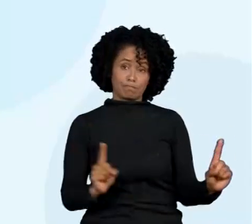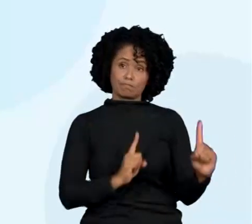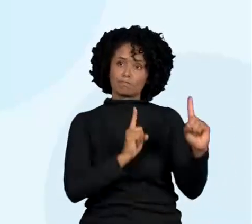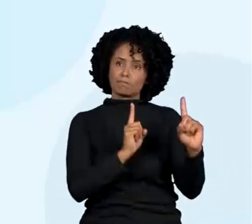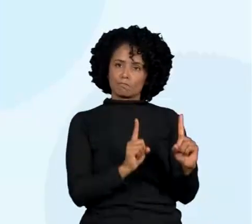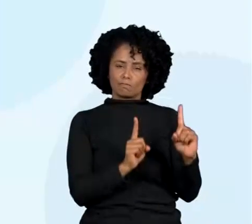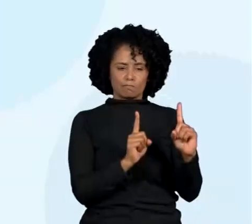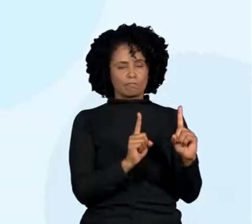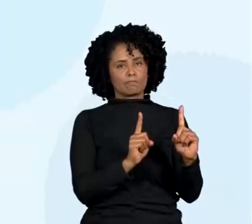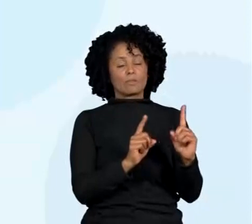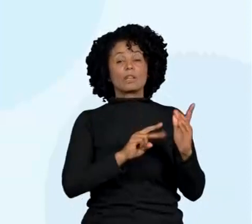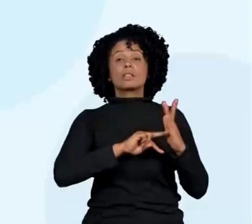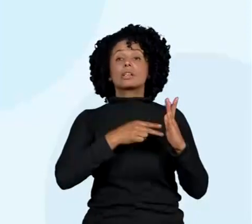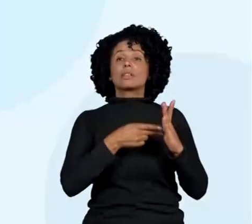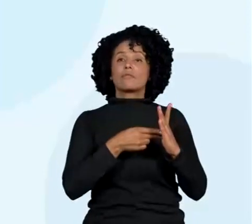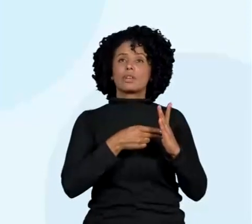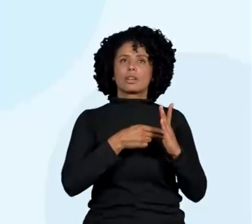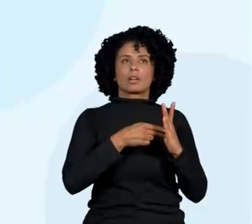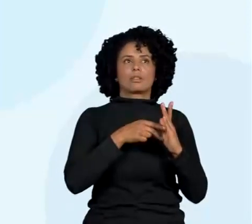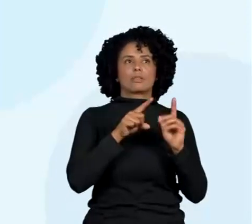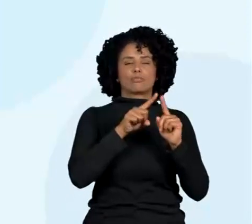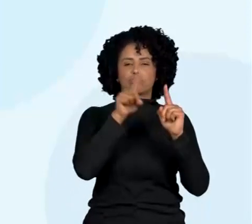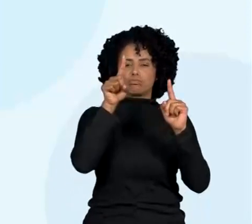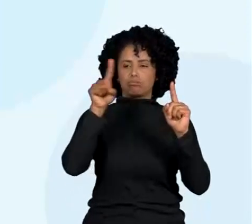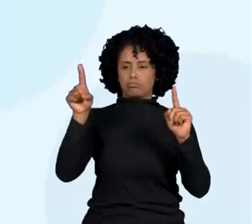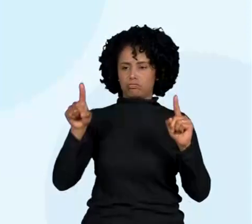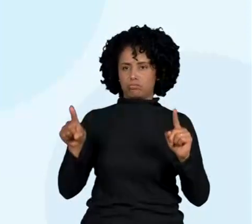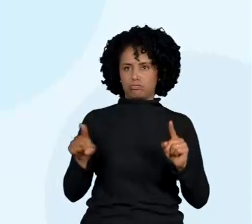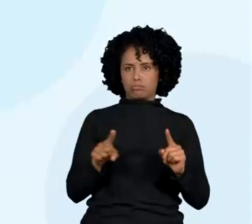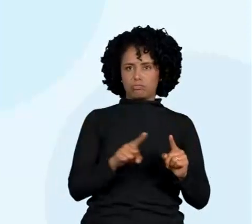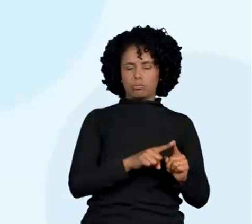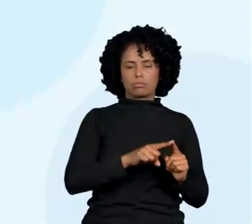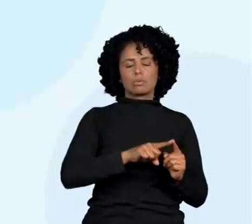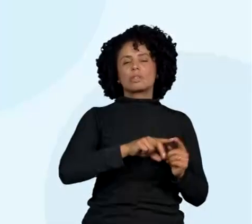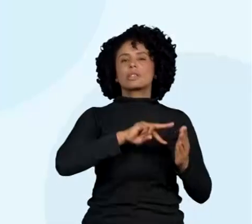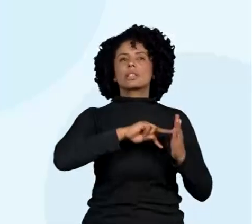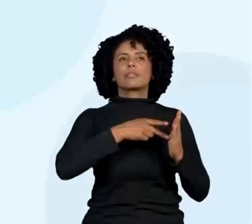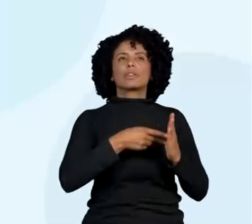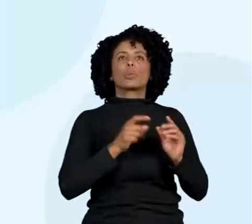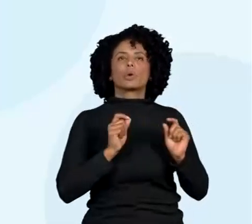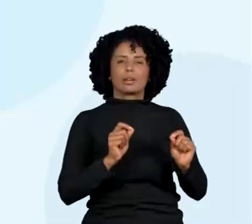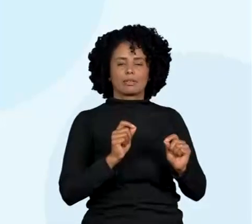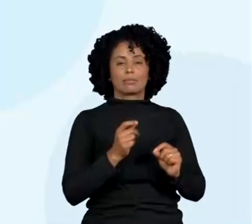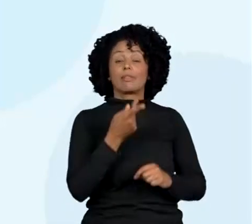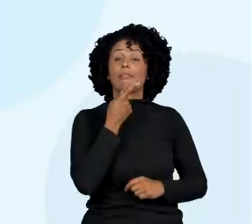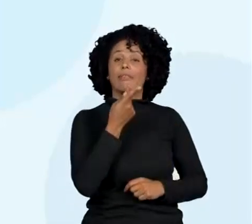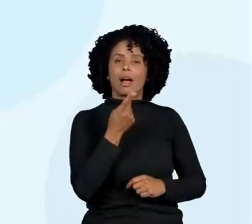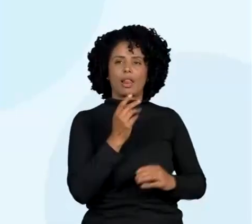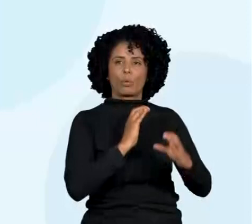são balões de fala.